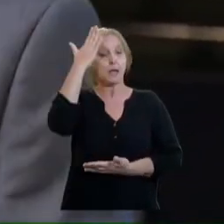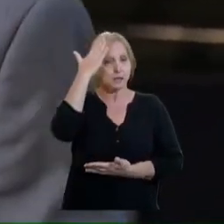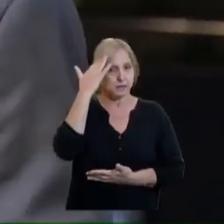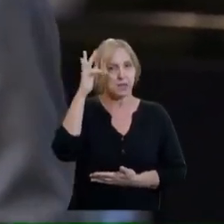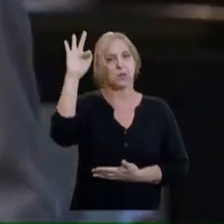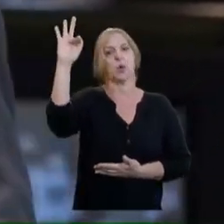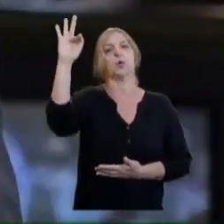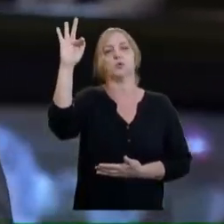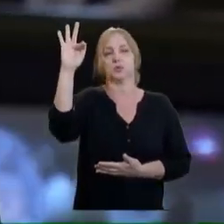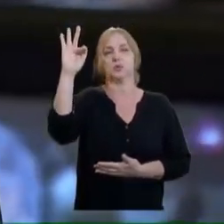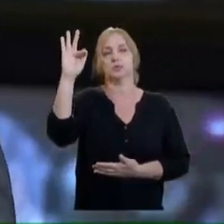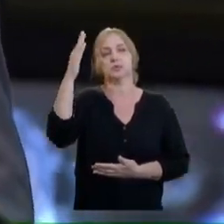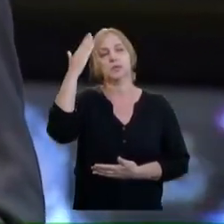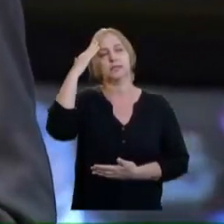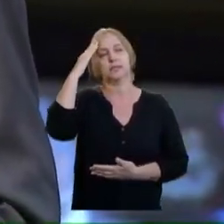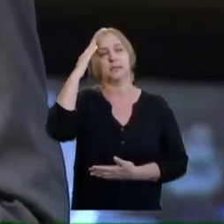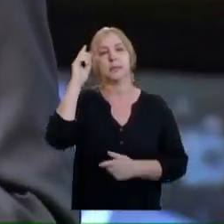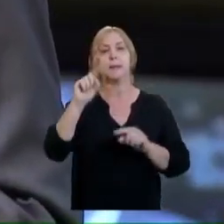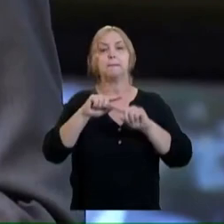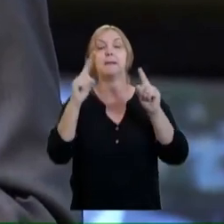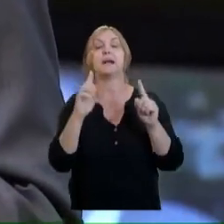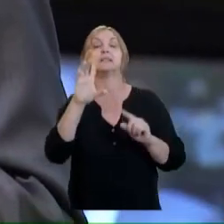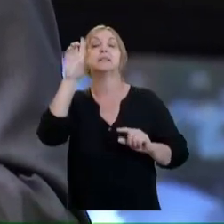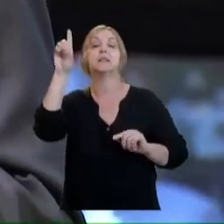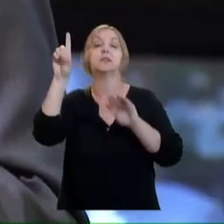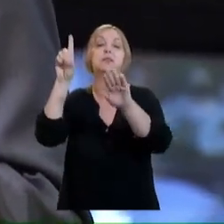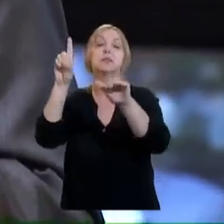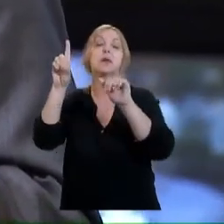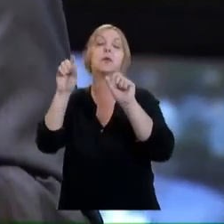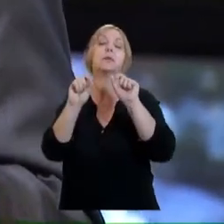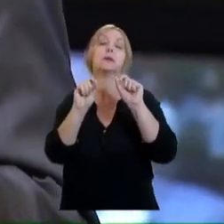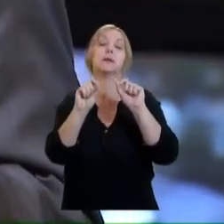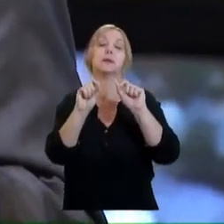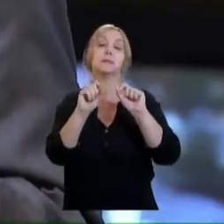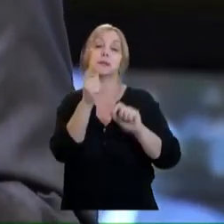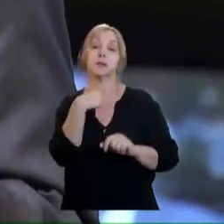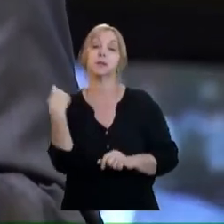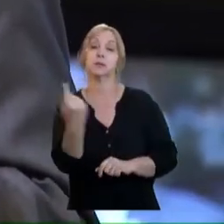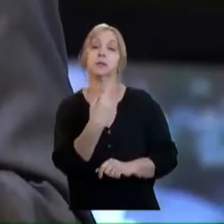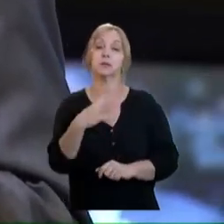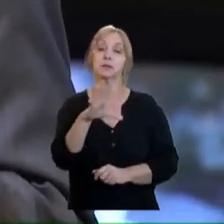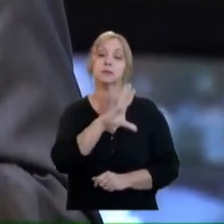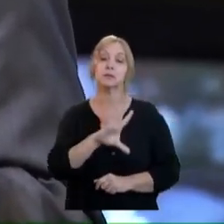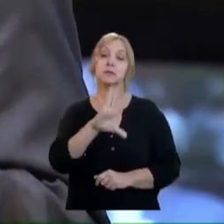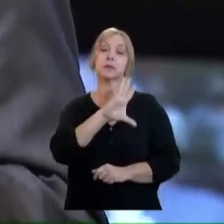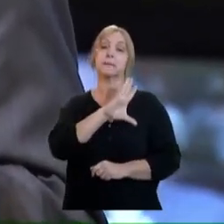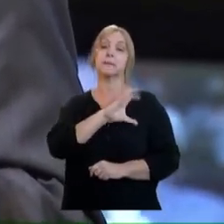O nosso chamado é amar a Deus. Amar a Deus.